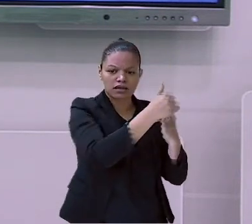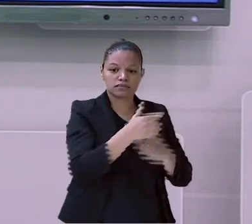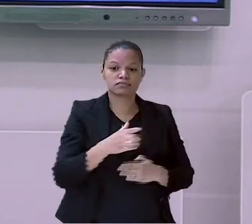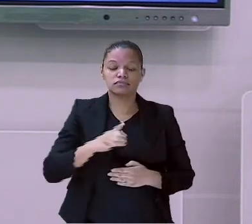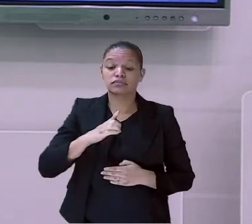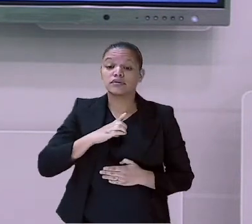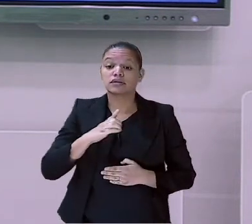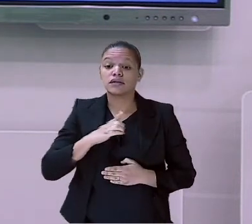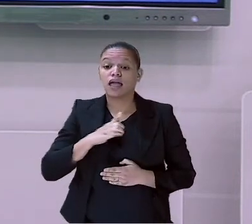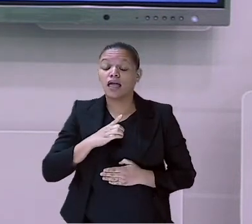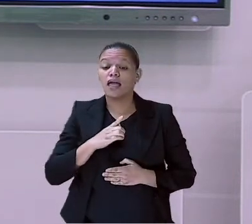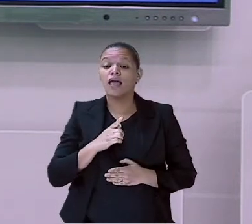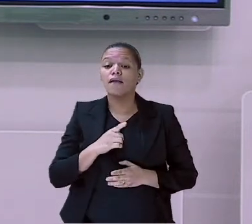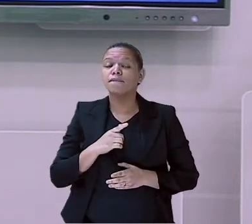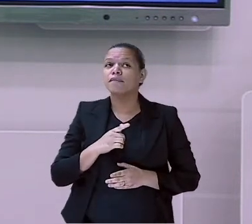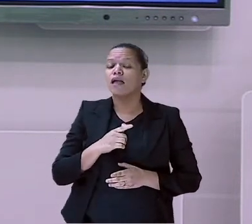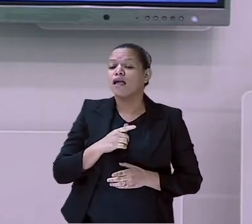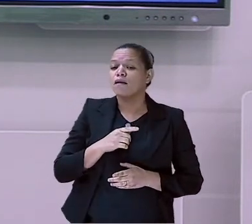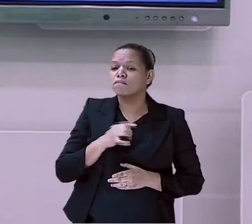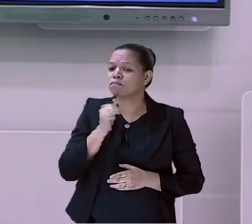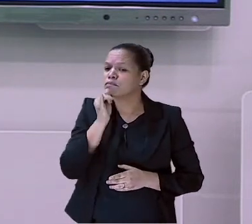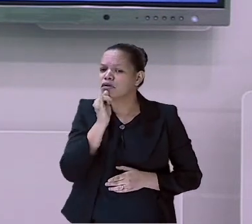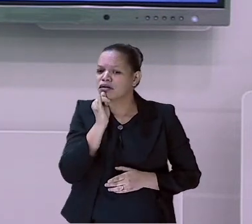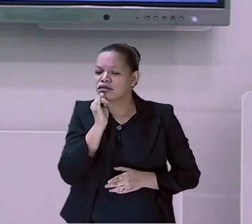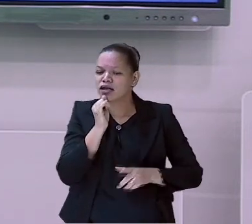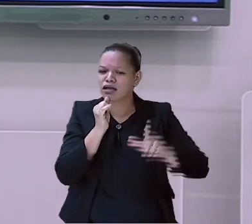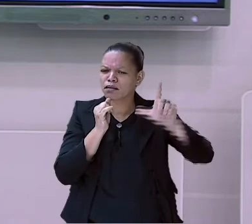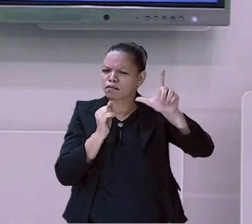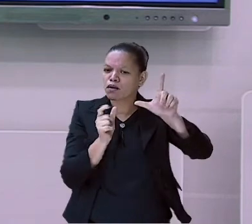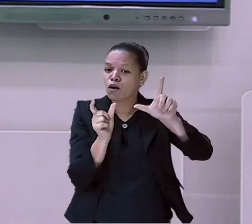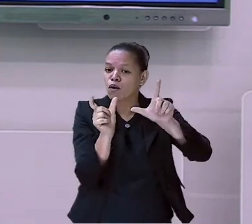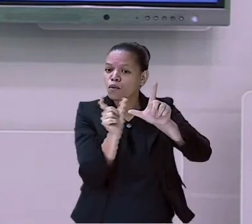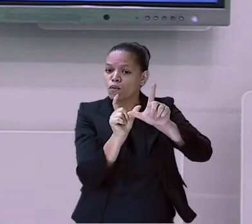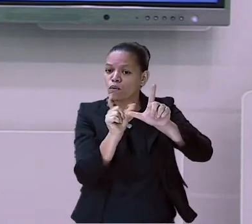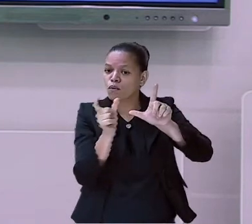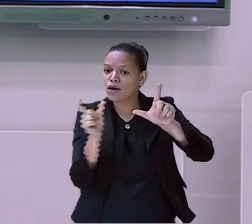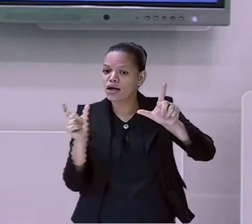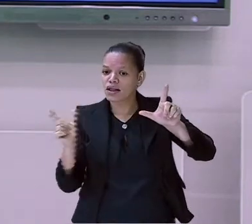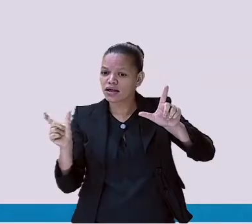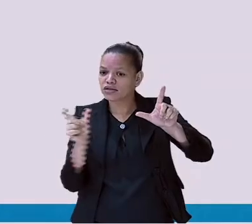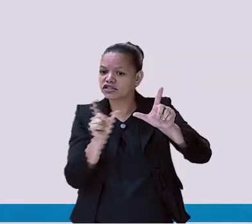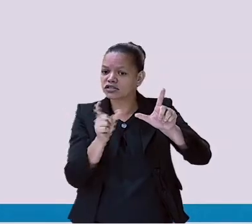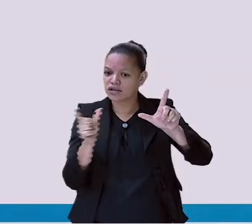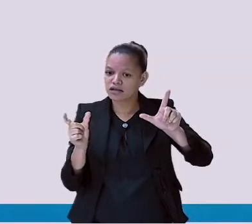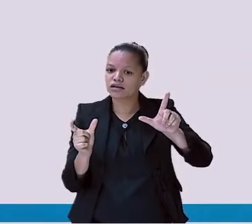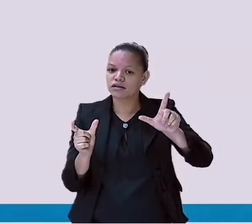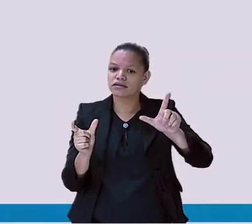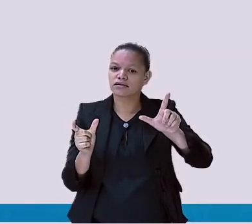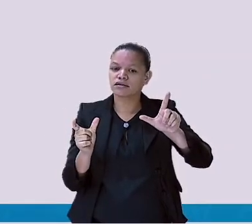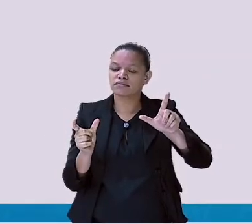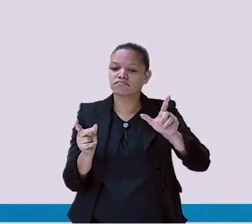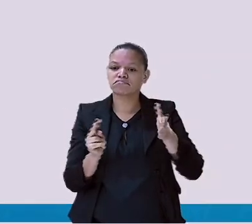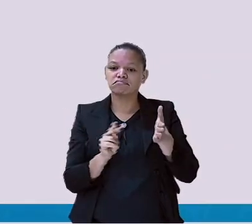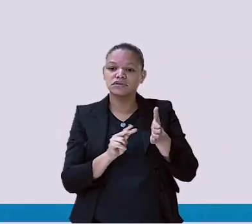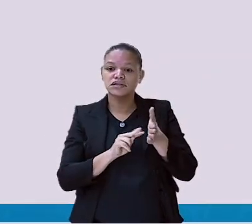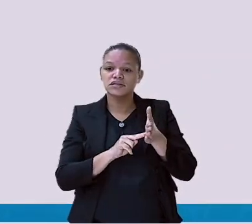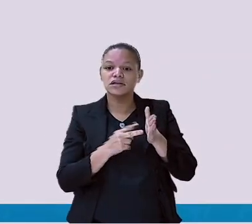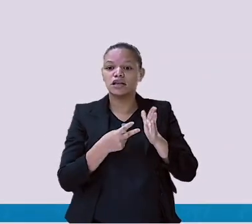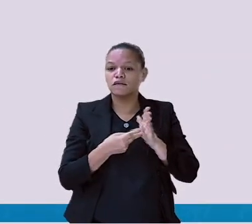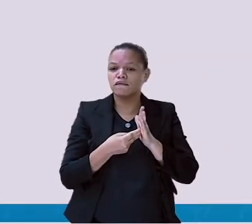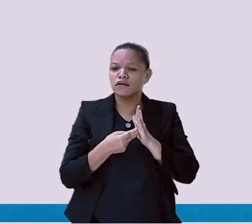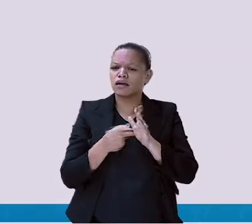se autoexplica, tem uma legenda. Então, vamos ver a legenda. Nós temos aqui,